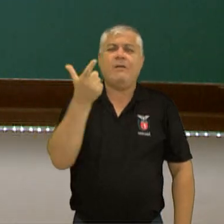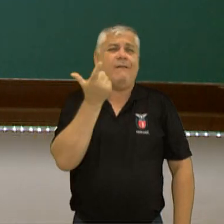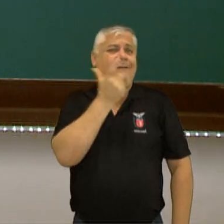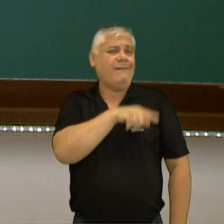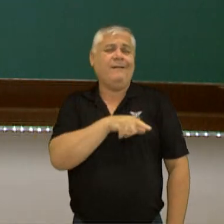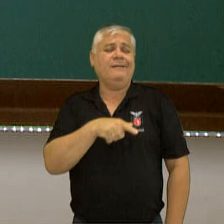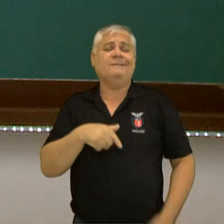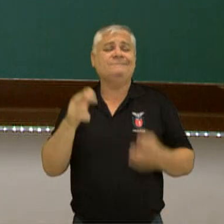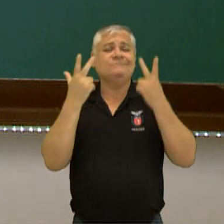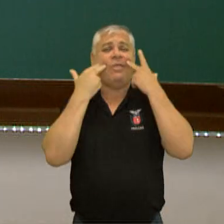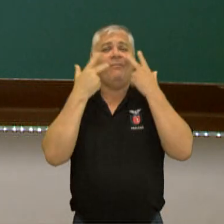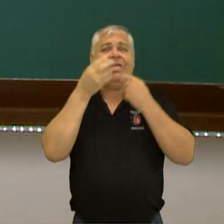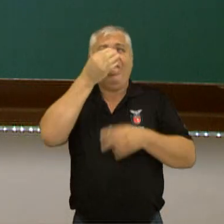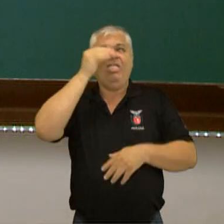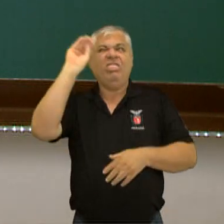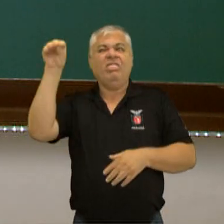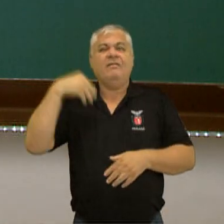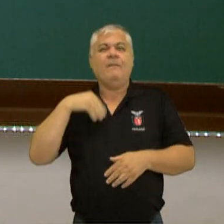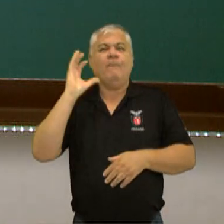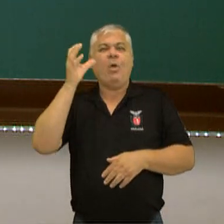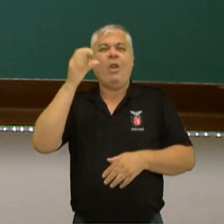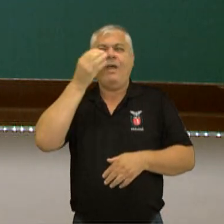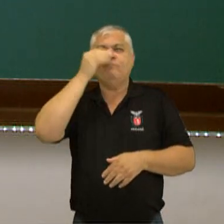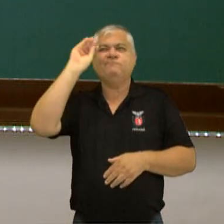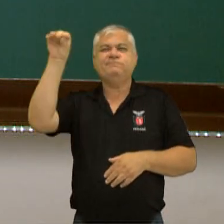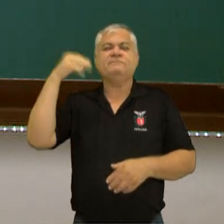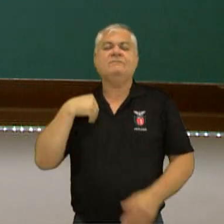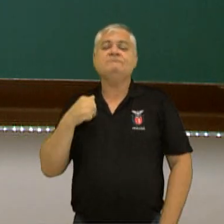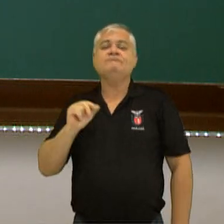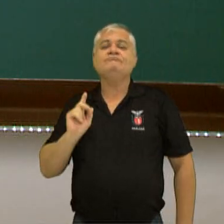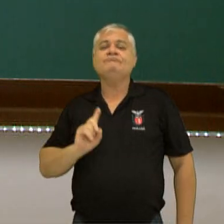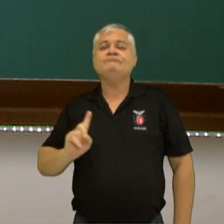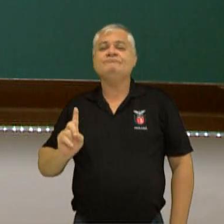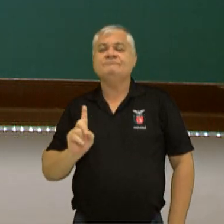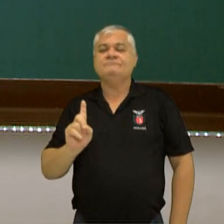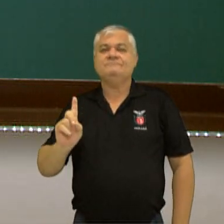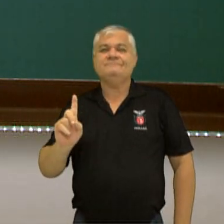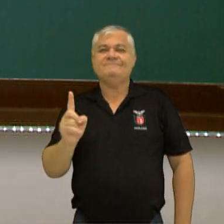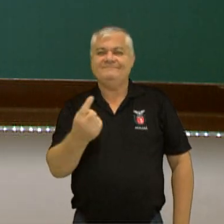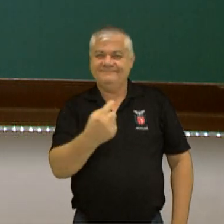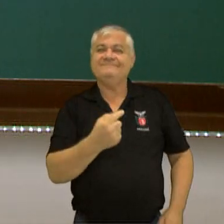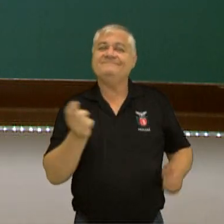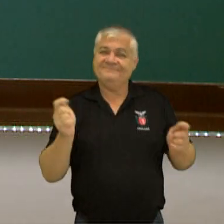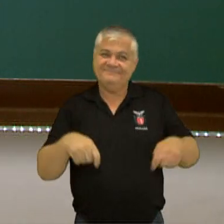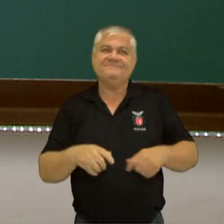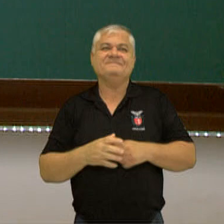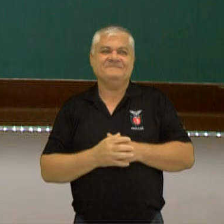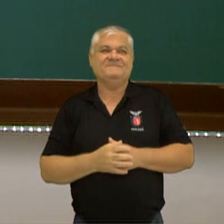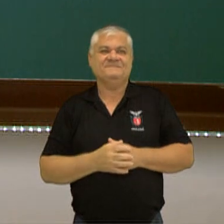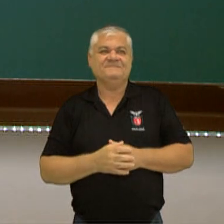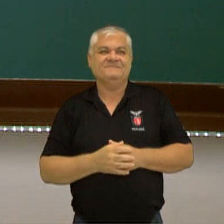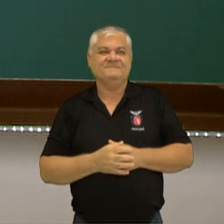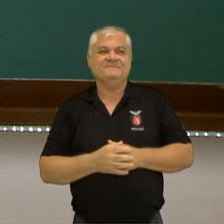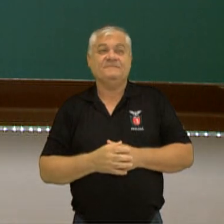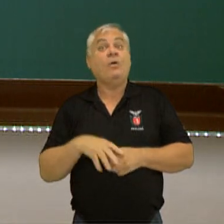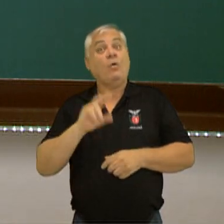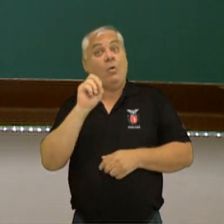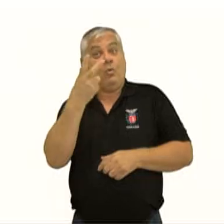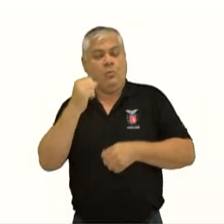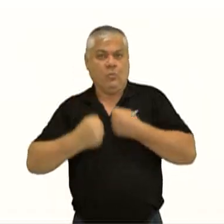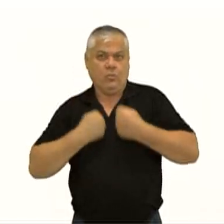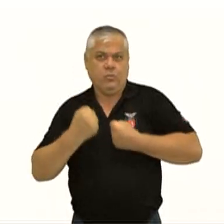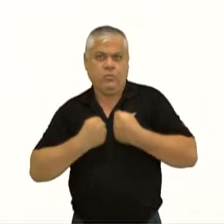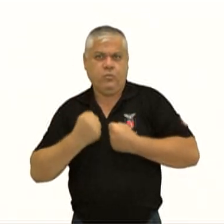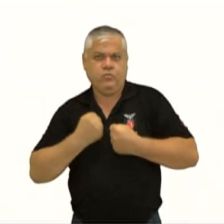pode completar caminhando ali, tá? Ele e também os outros que tiverem nas outras bases. Correr, né?